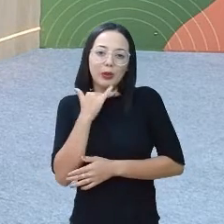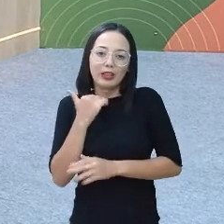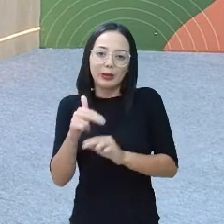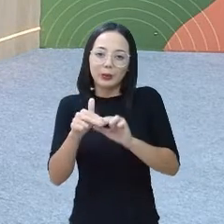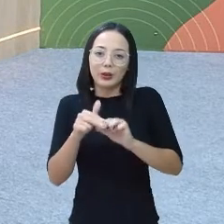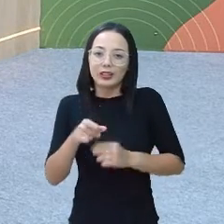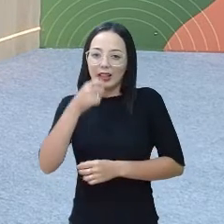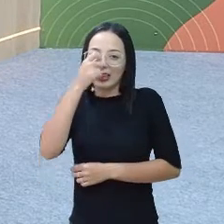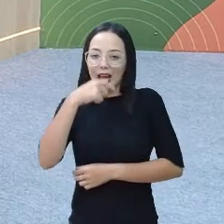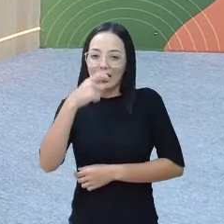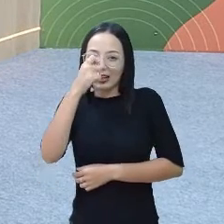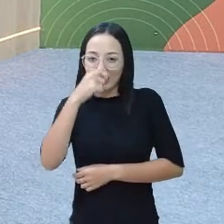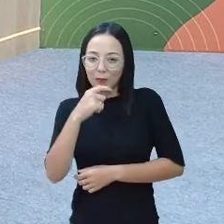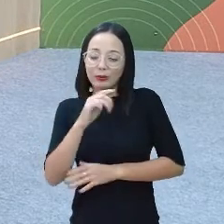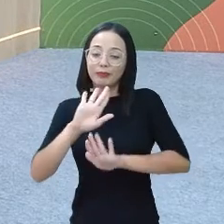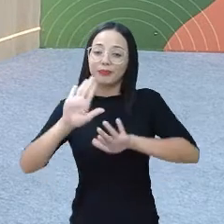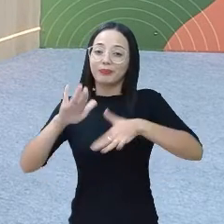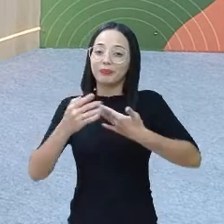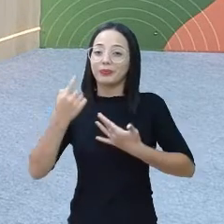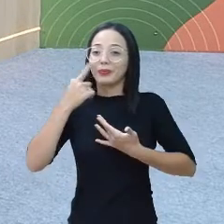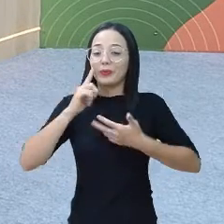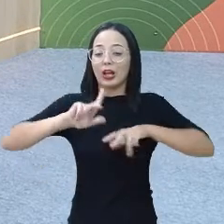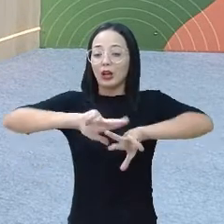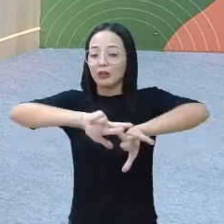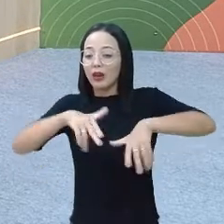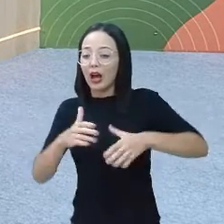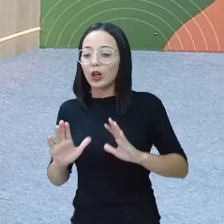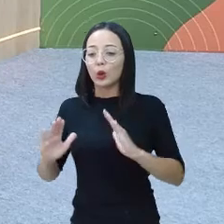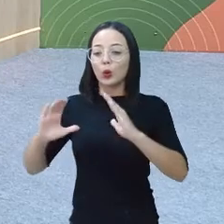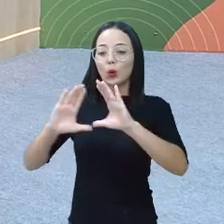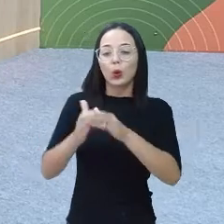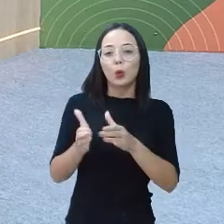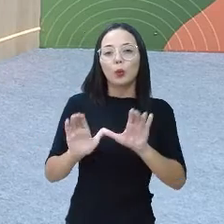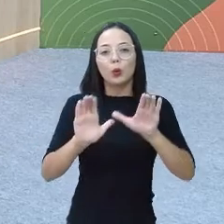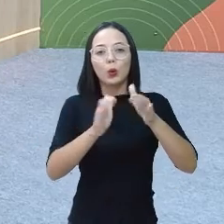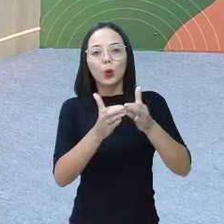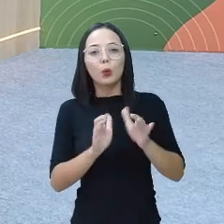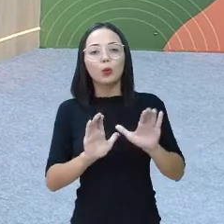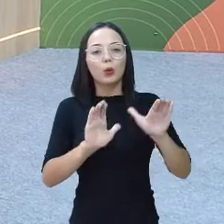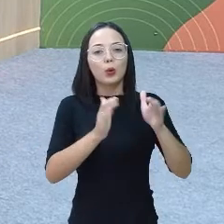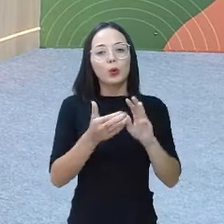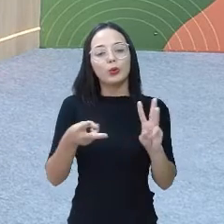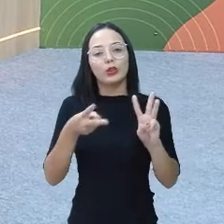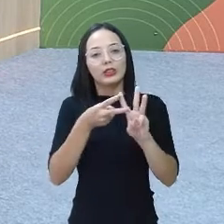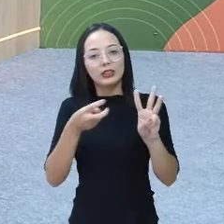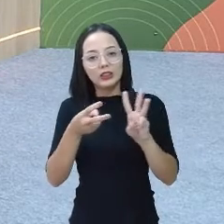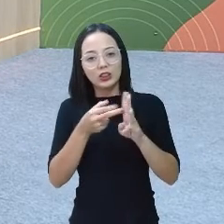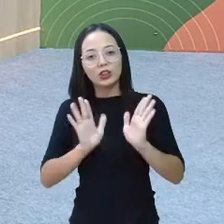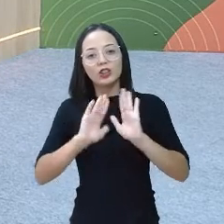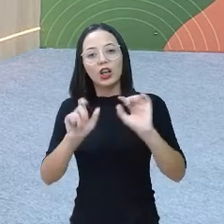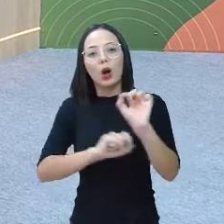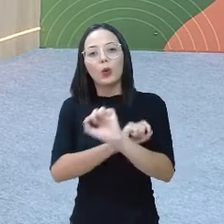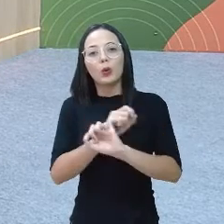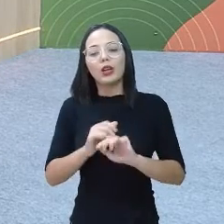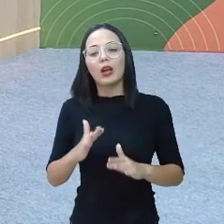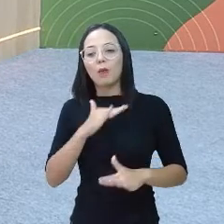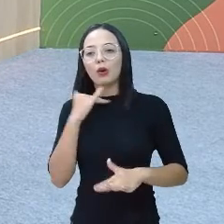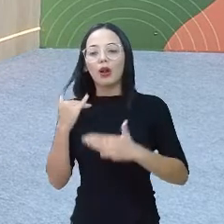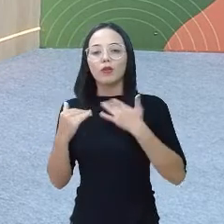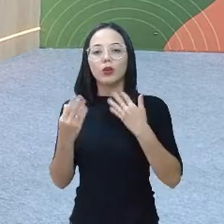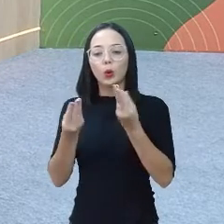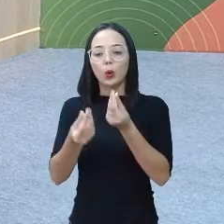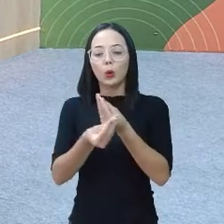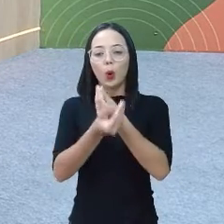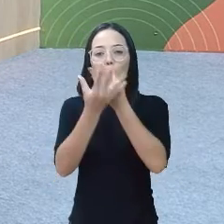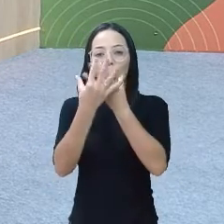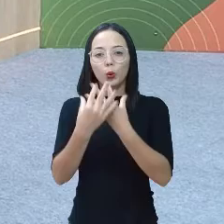morria. Então, várias aldeias, né, várias tribos indígenas, elas foram dizimadas, né,